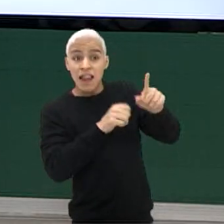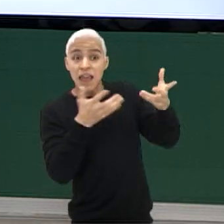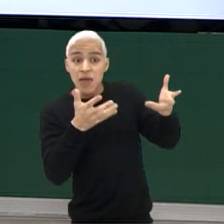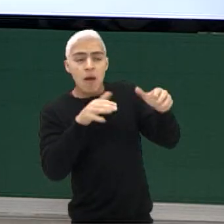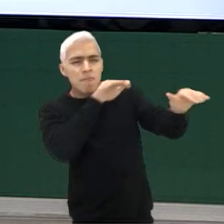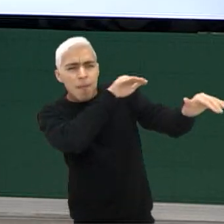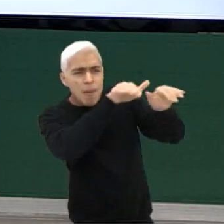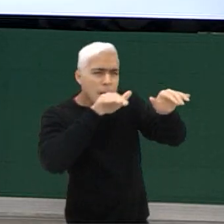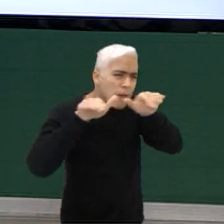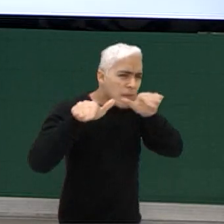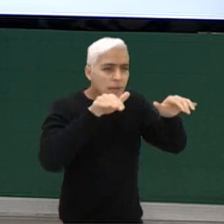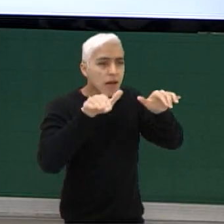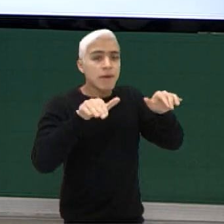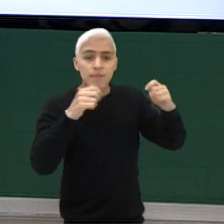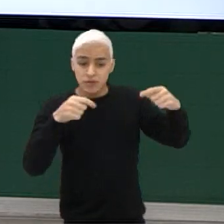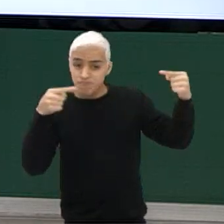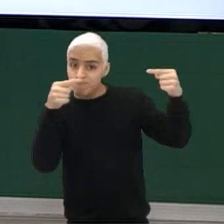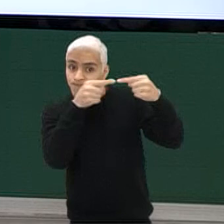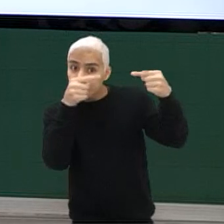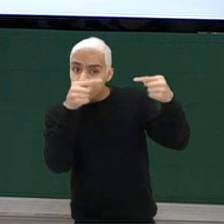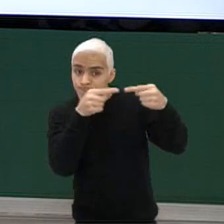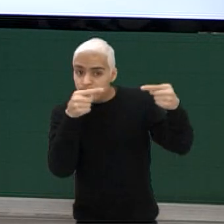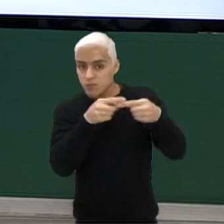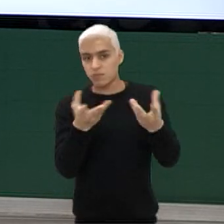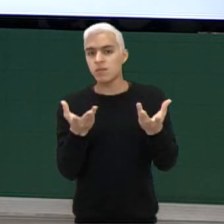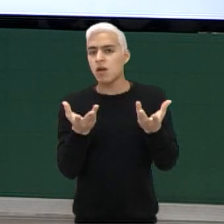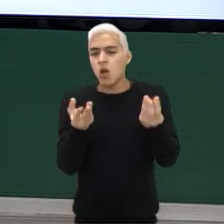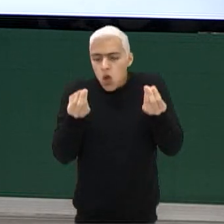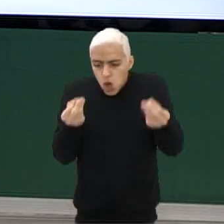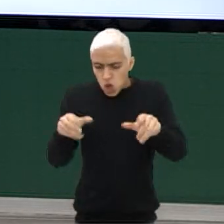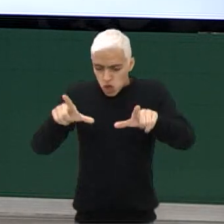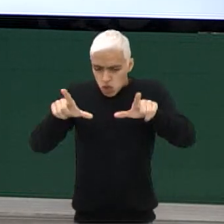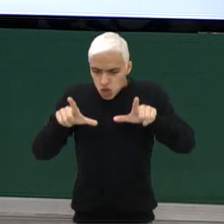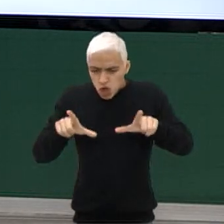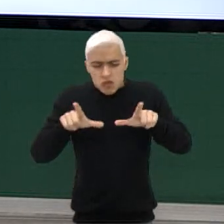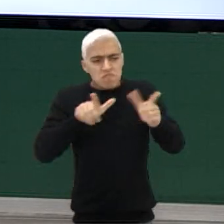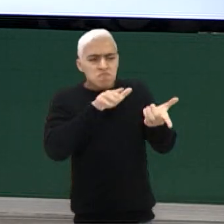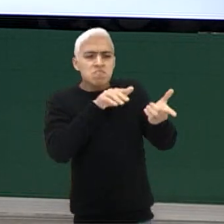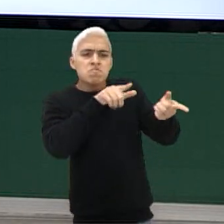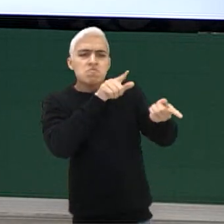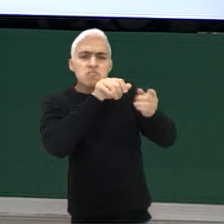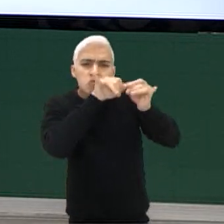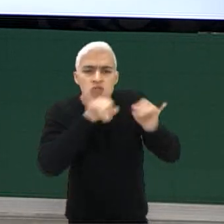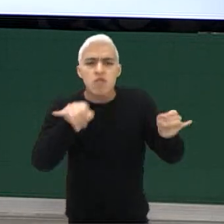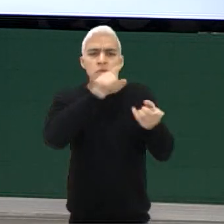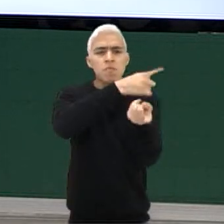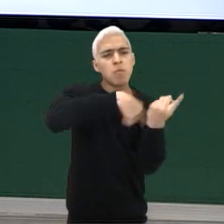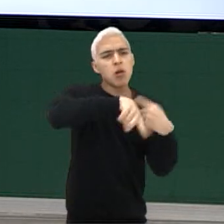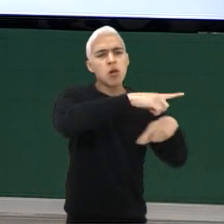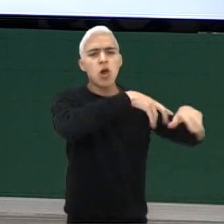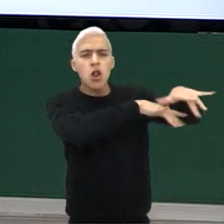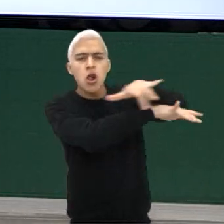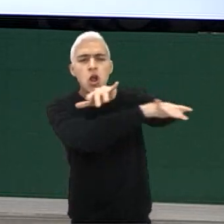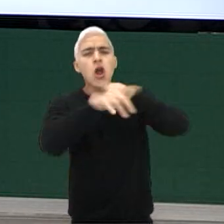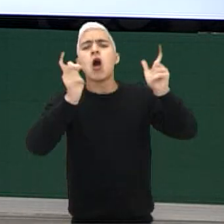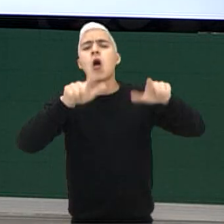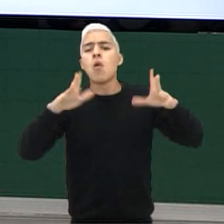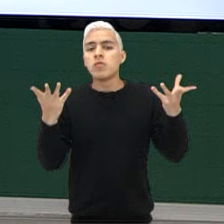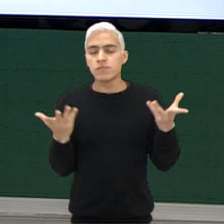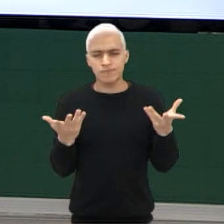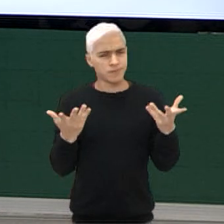quero atingir. Onde pode circular esse meu anúncio publicitário? Em vários